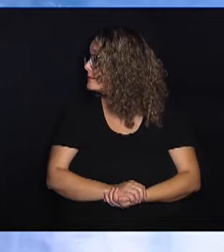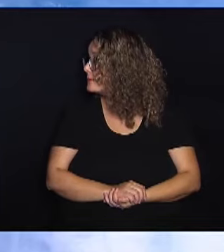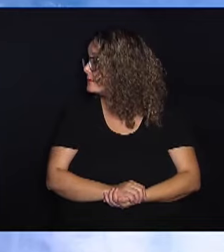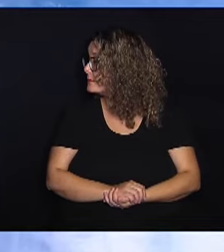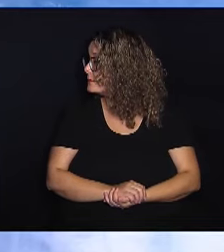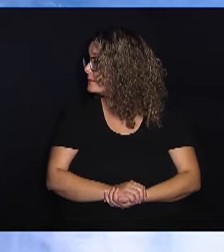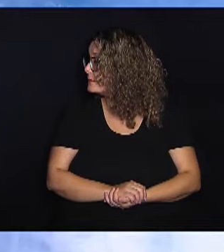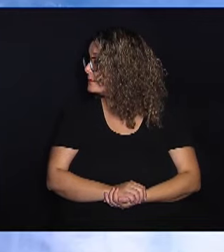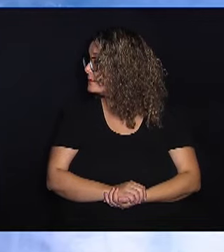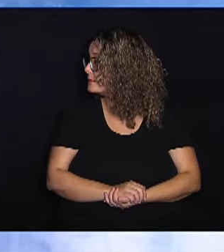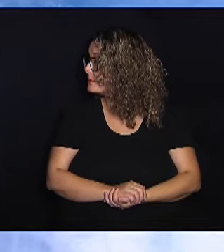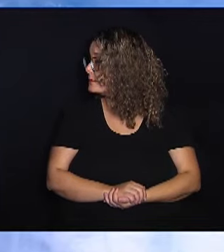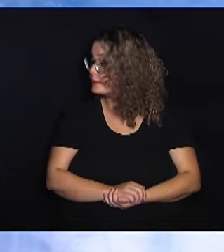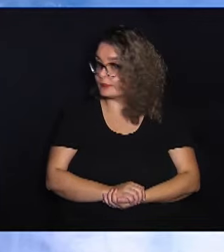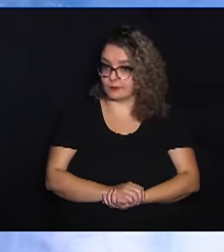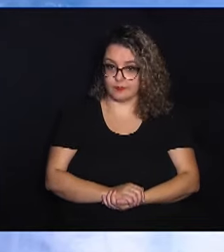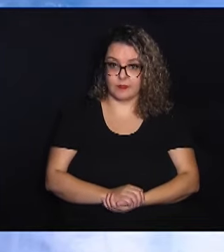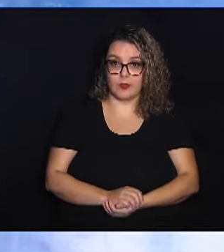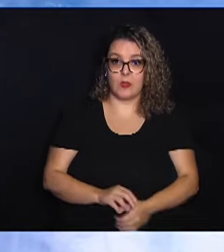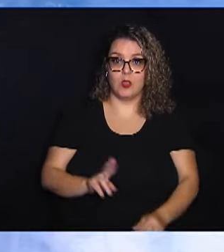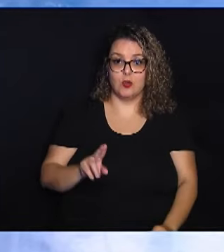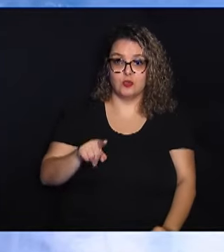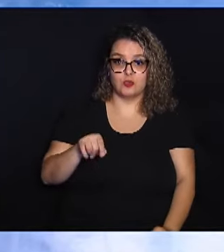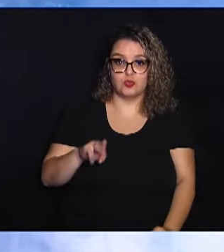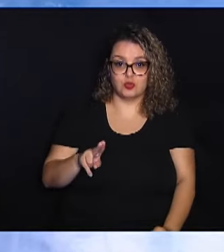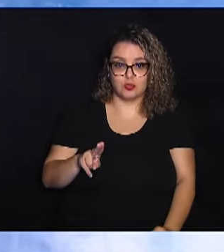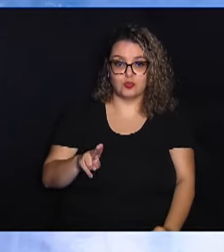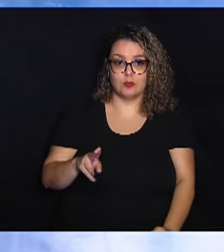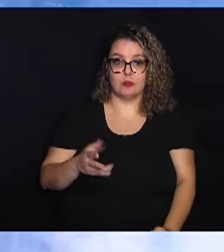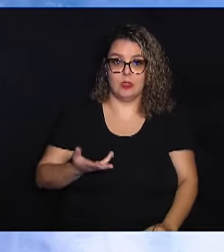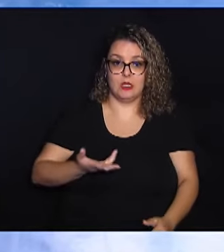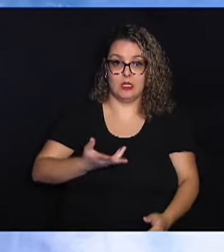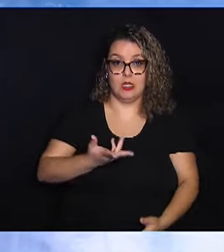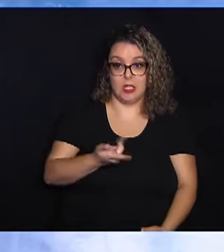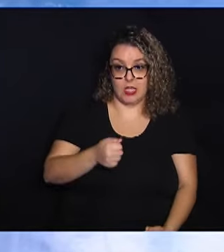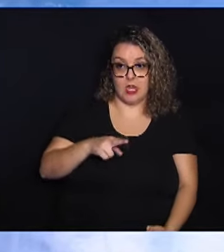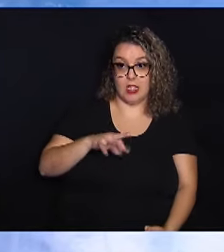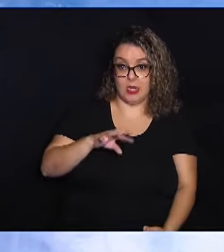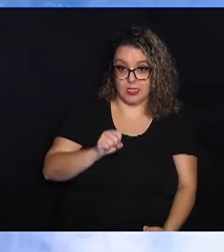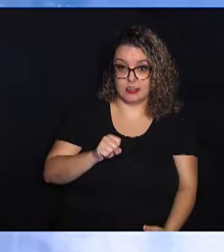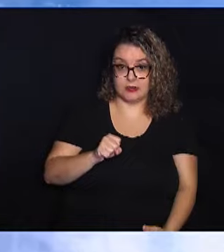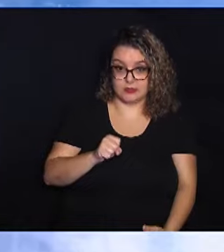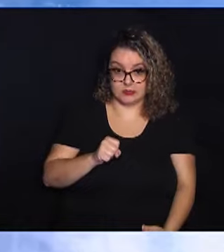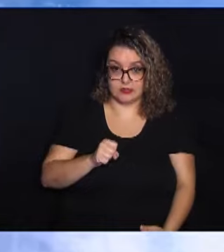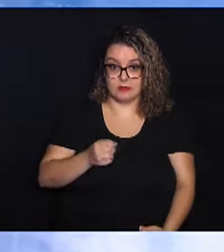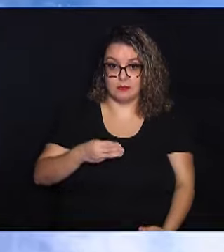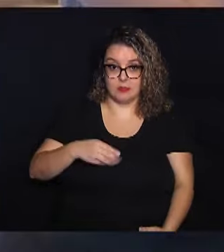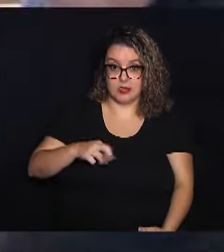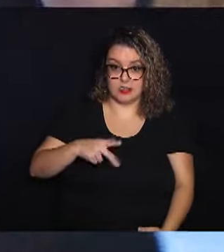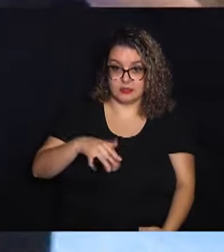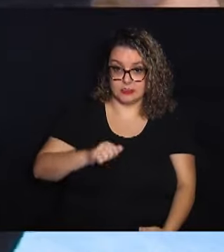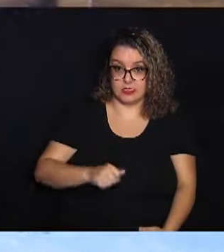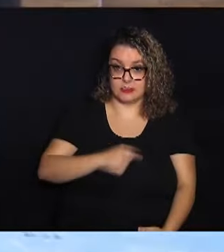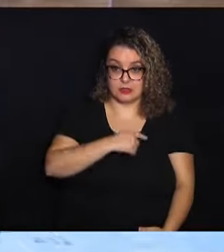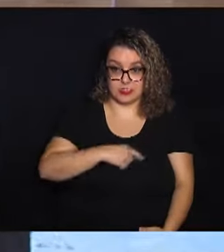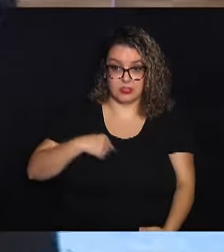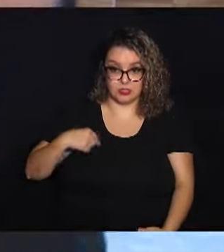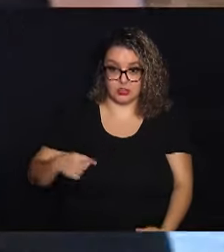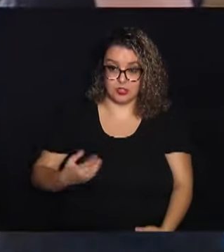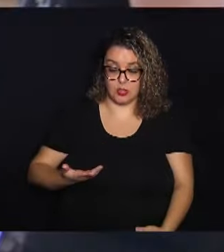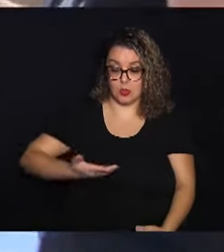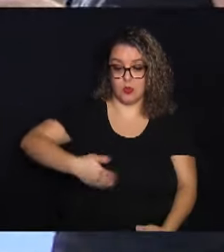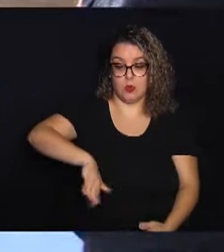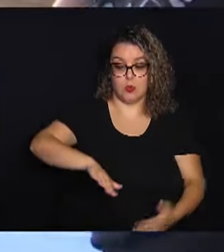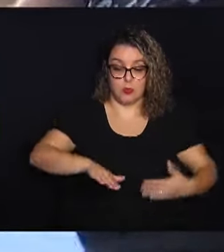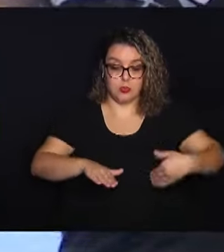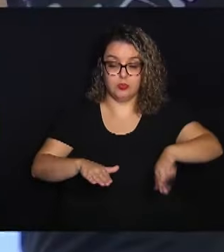campeonatos u é o nome utilizado para artes marciais em geral na China e kungfu é o termo designado para